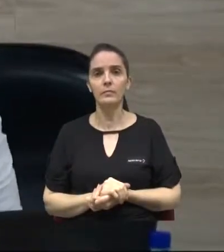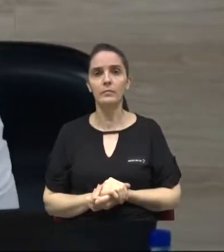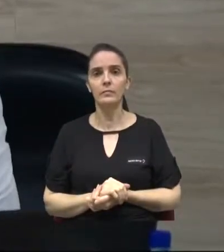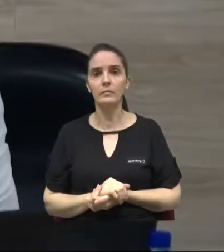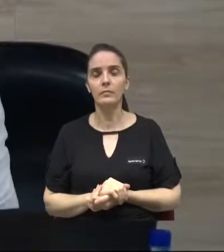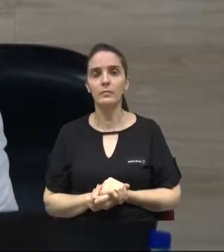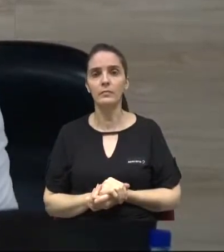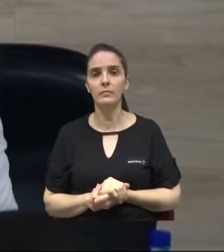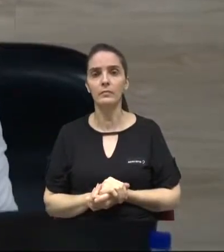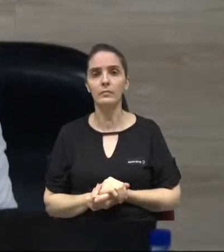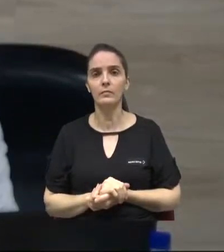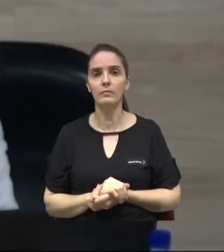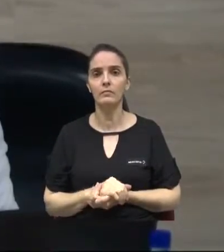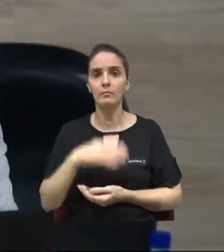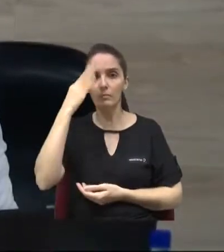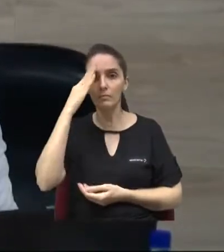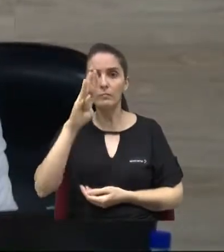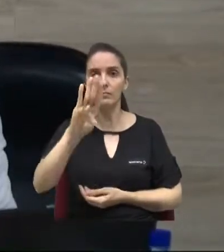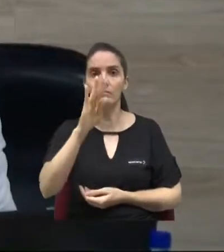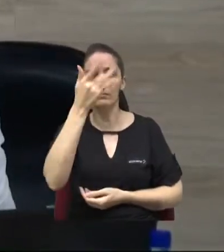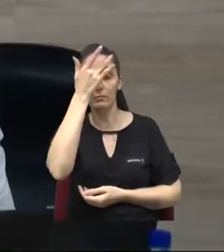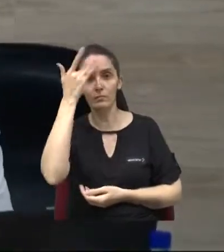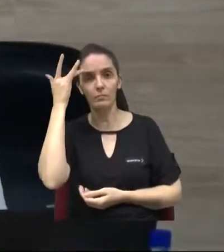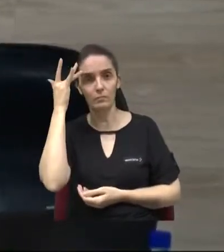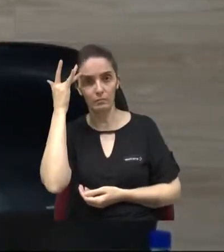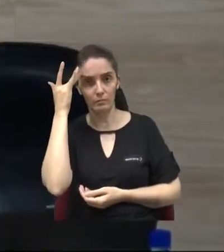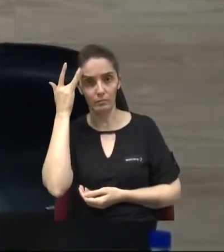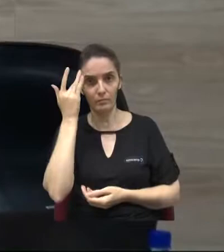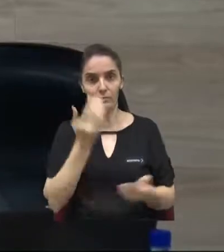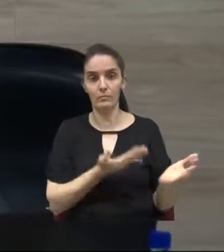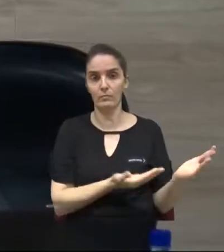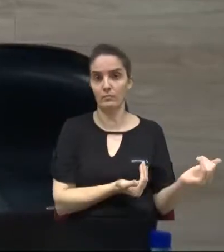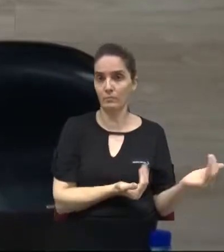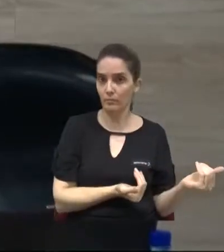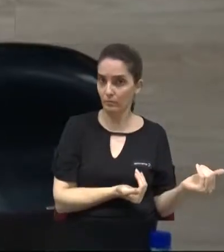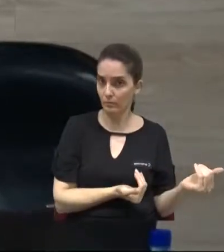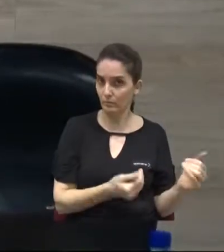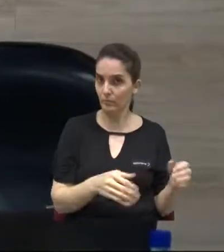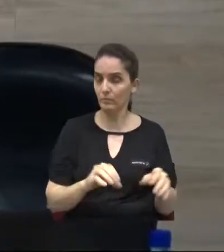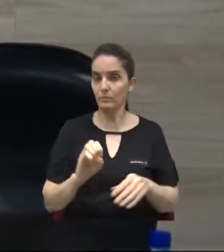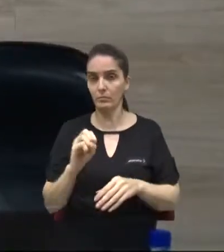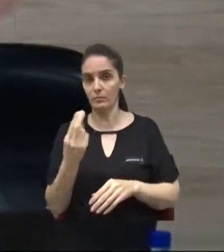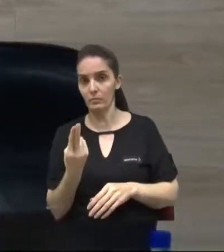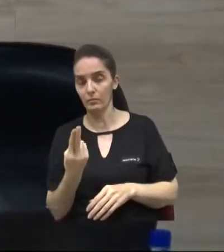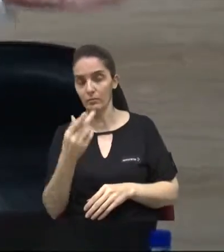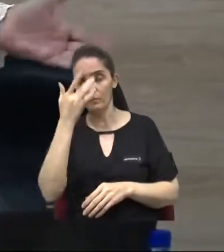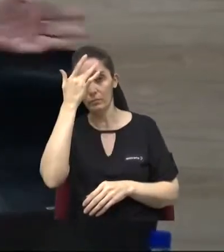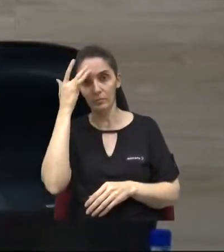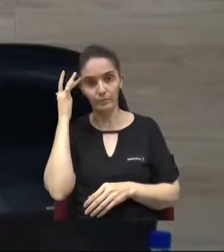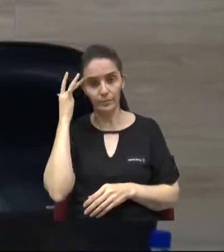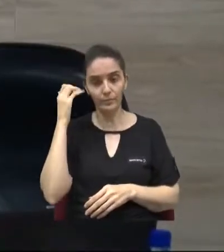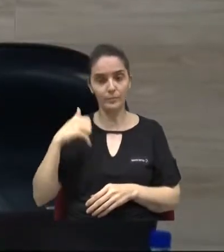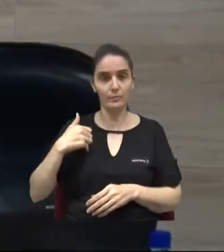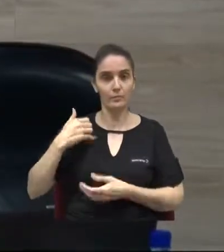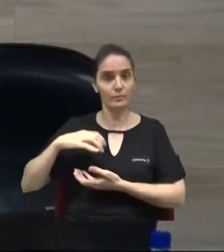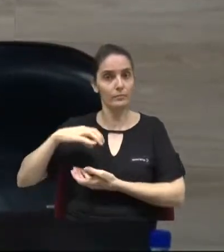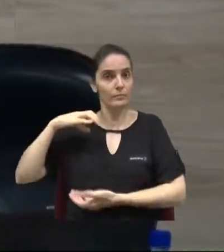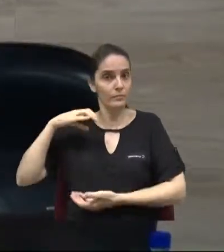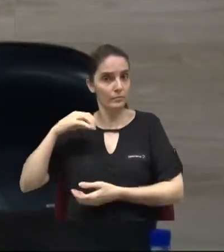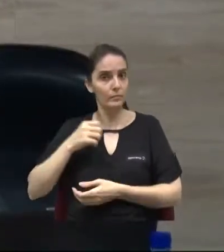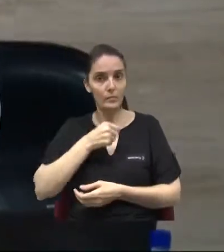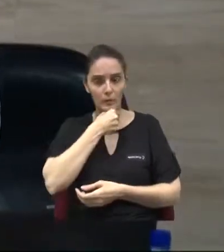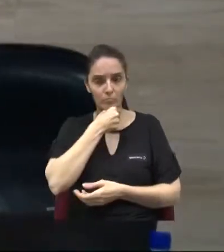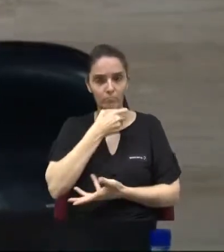atinge principalmente as crianças mais jovens e as pessoas que têm comorbidades. Isso é, existe uma outra doença